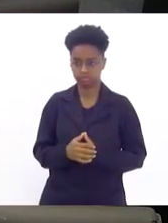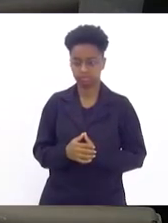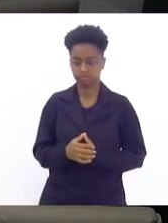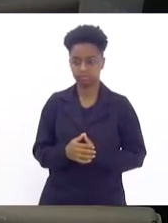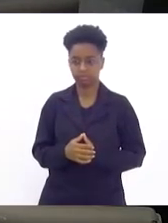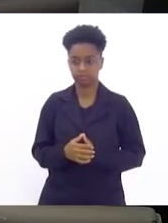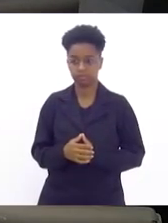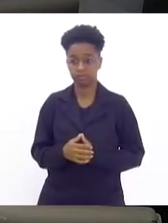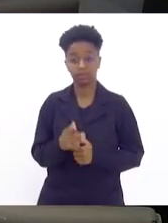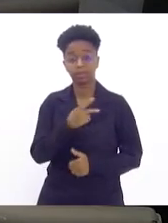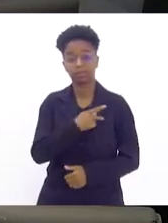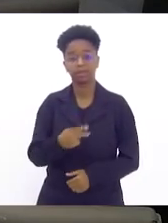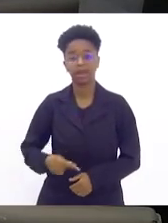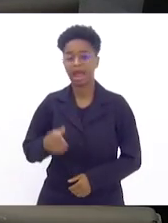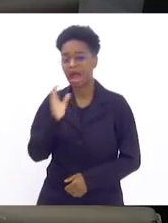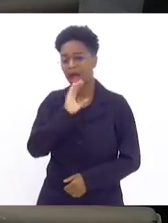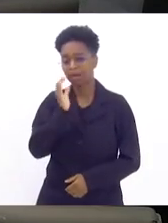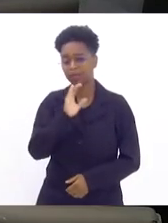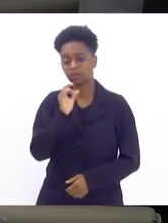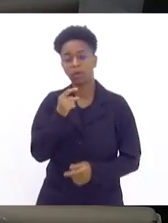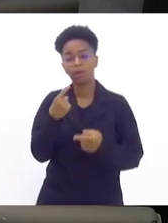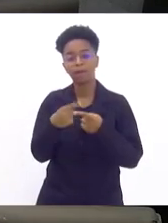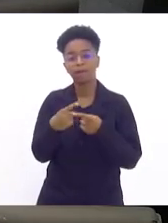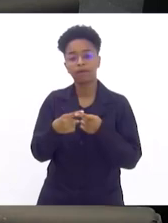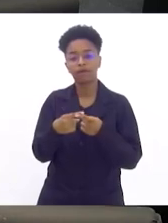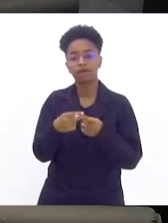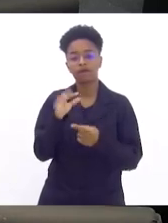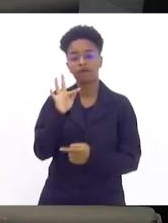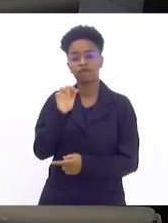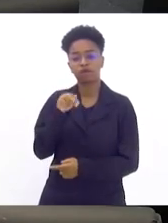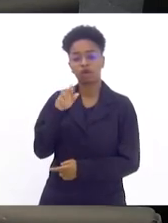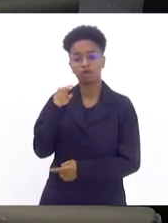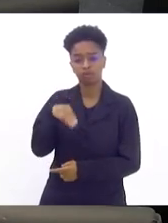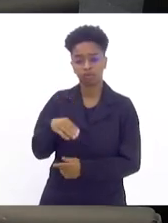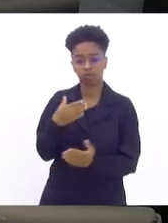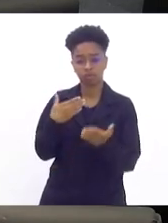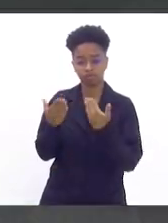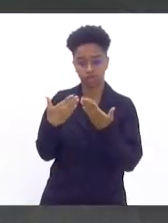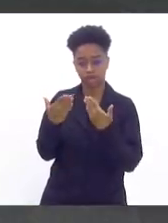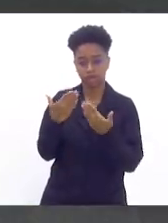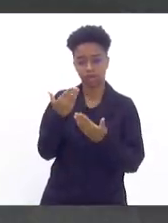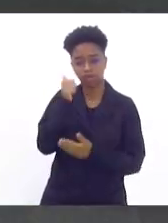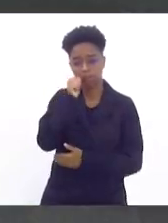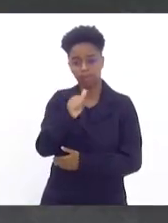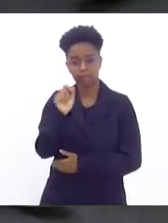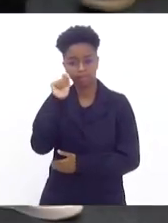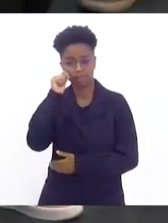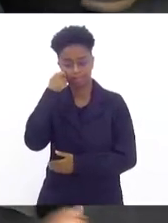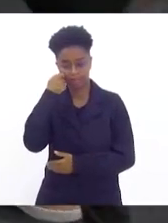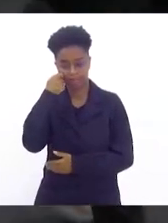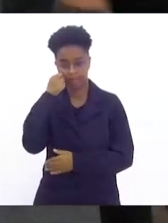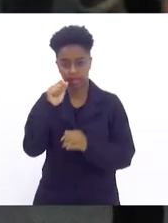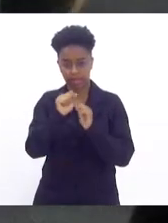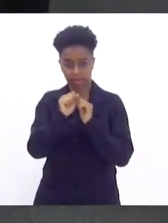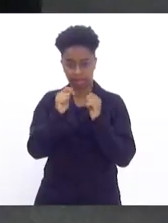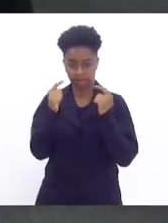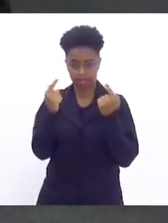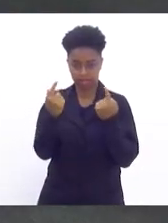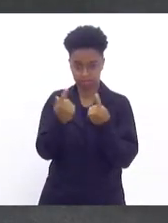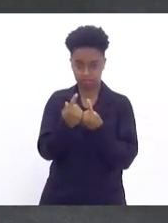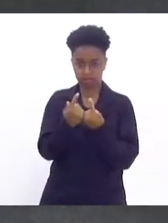se o presidente muito rápido é só porque o fórum permanente de diálogos com as mulheres negras da Assembleia